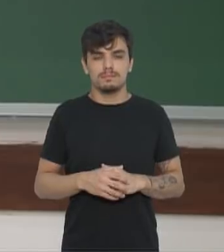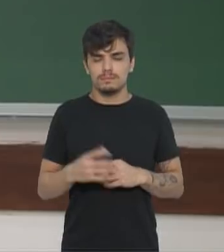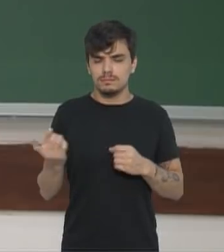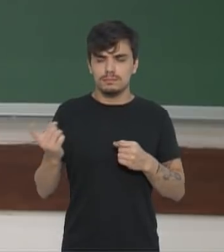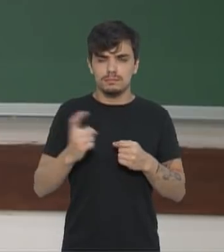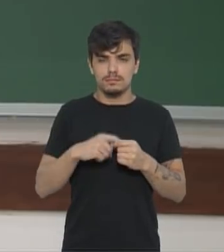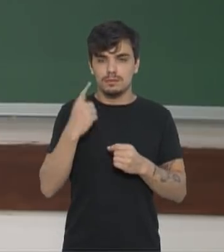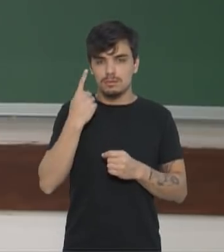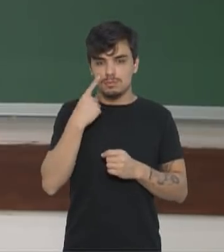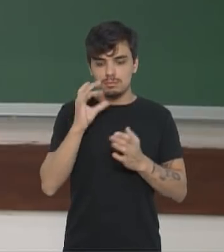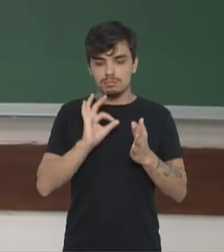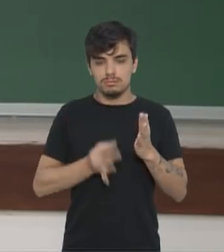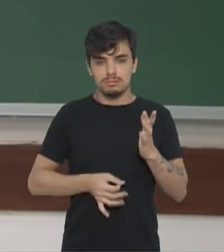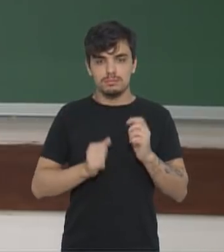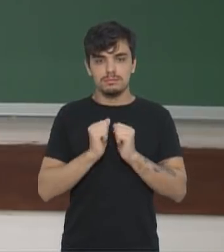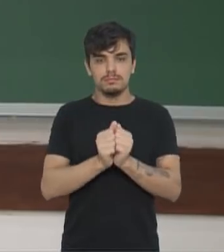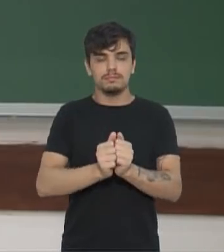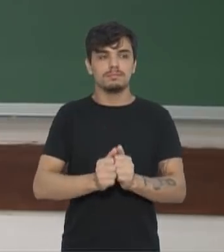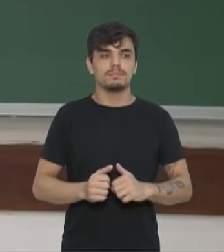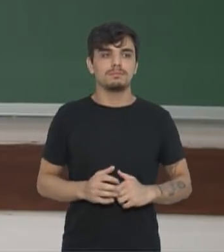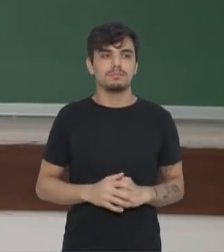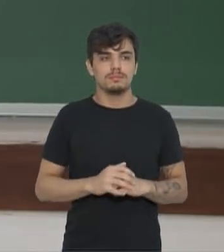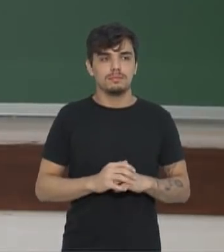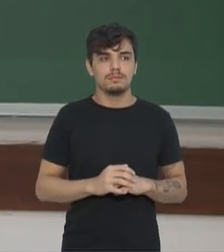Voltei? Vamos corrigir juntos?